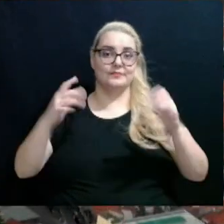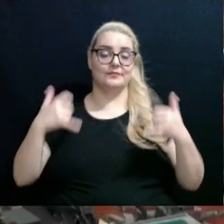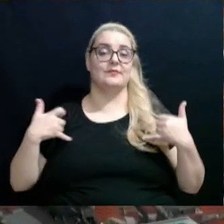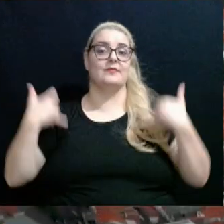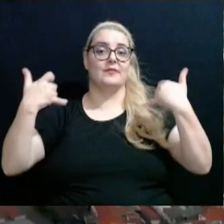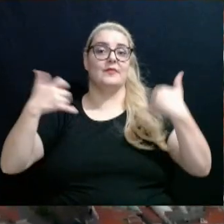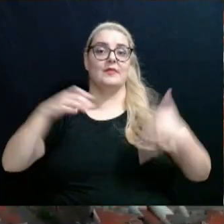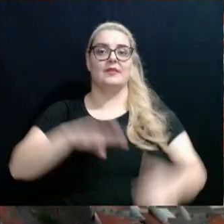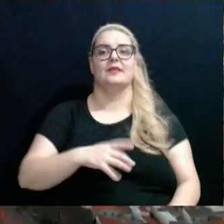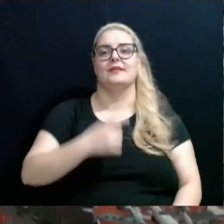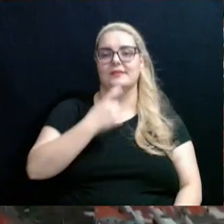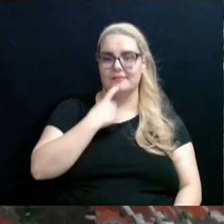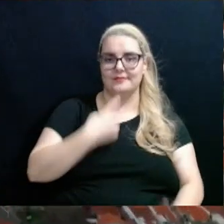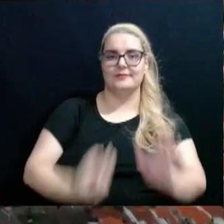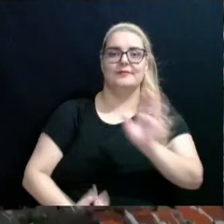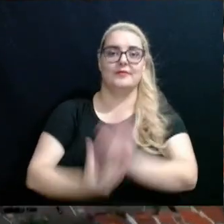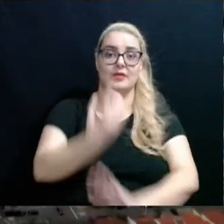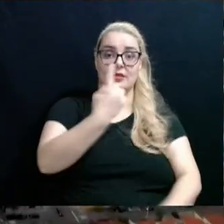cidade, fundada em